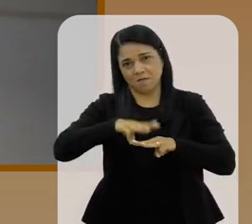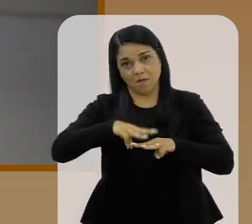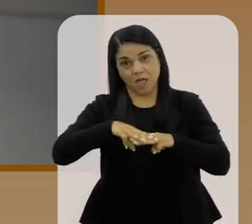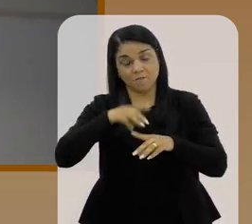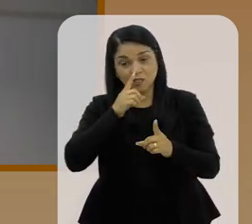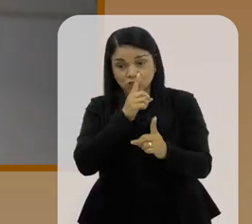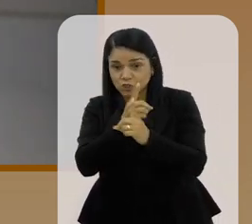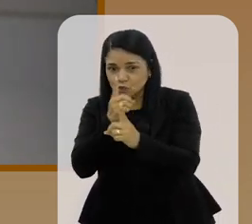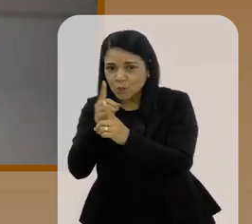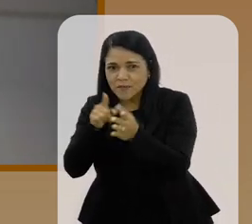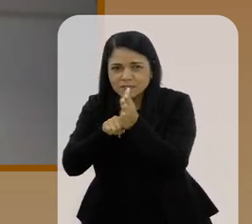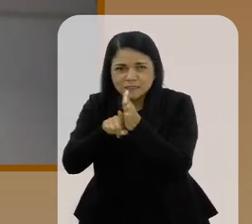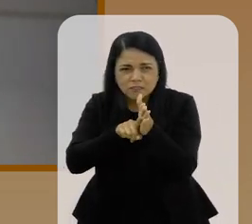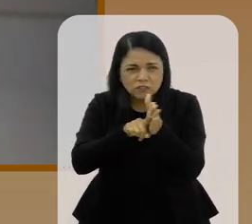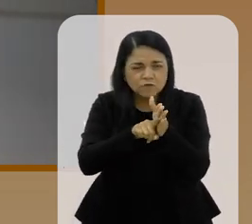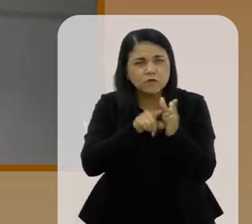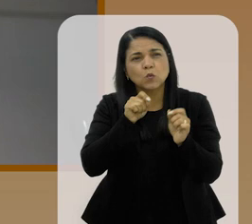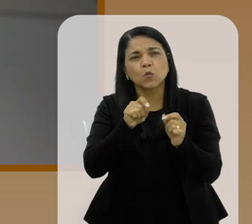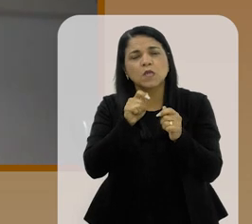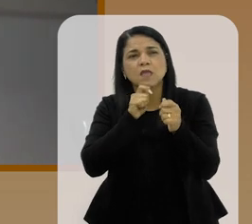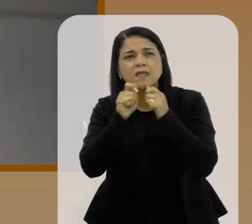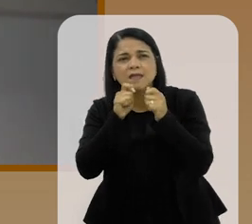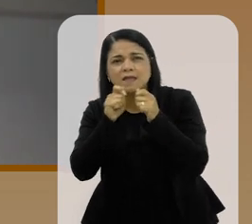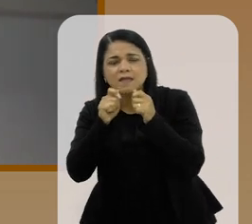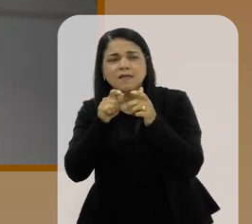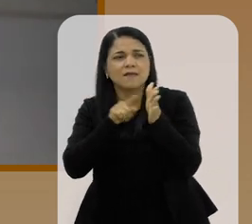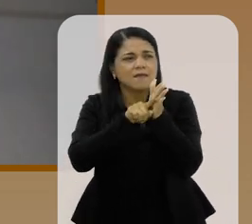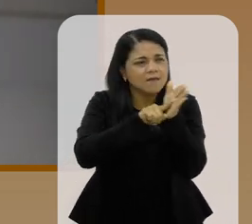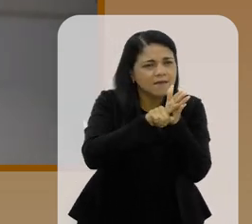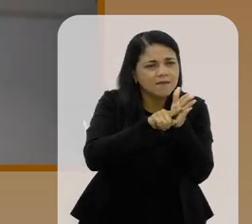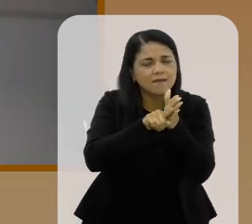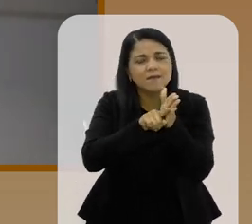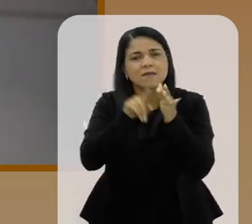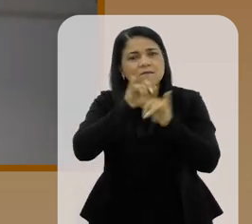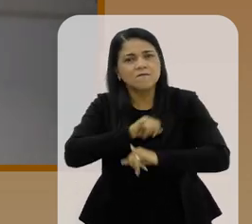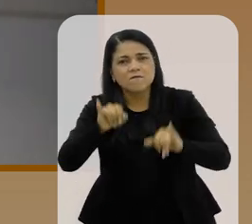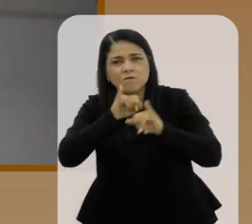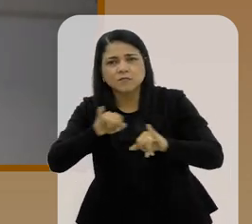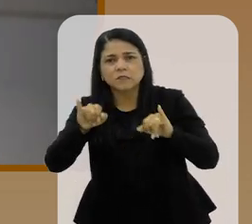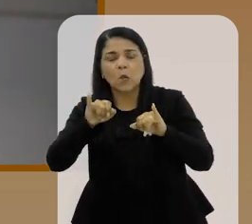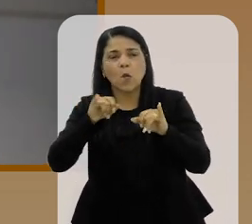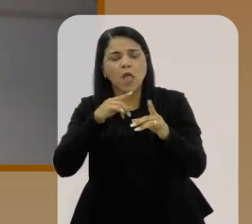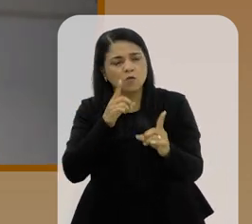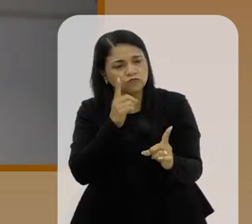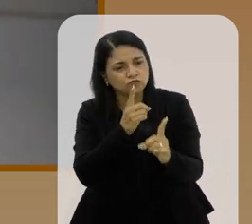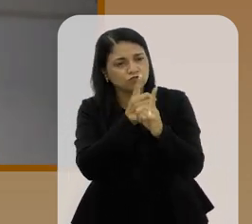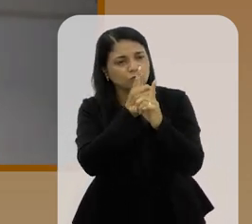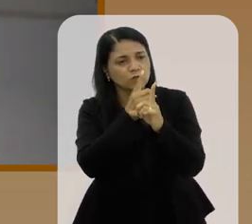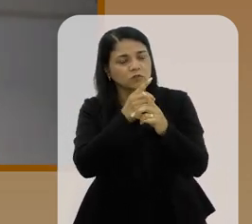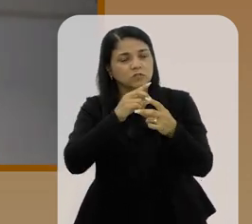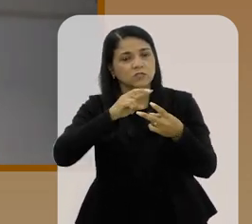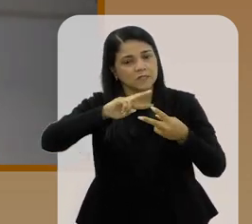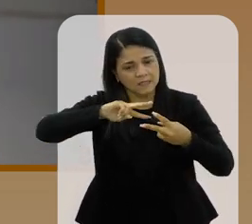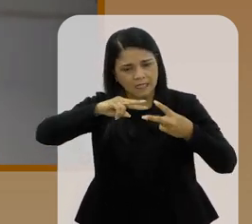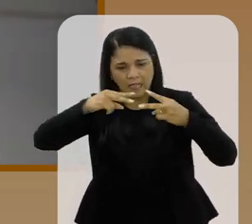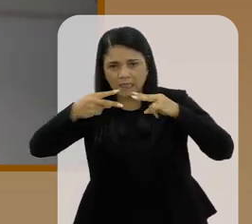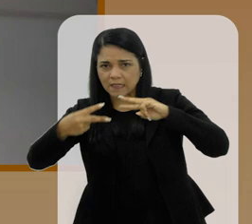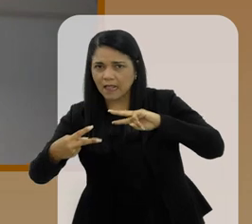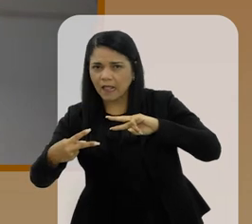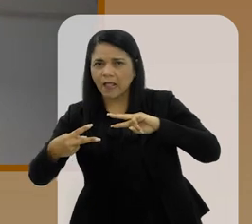de descobertas científicas, o que se falava na imprensa, o que chegava a mim, eram descobertas que falavam de